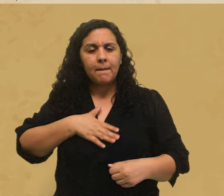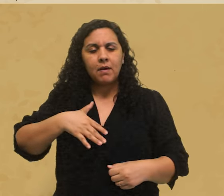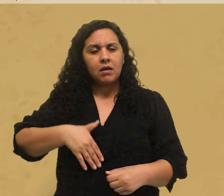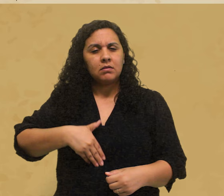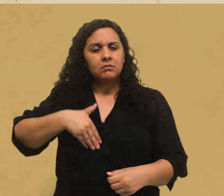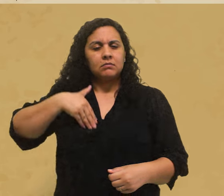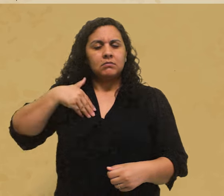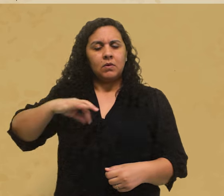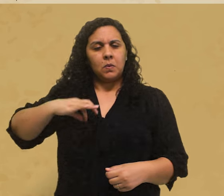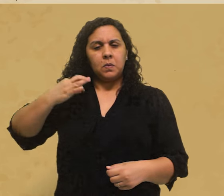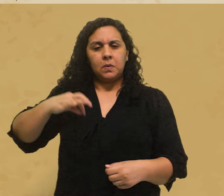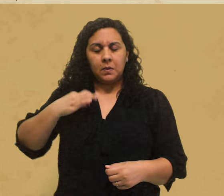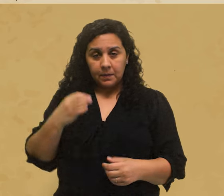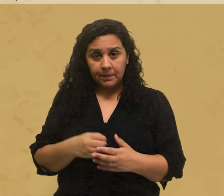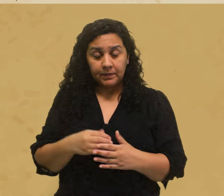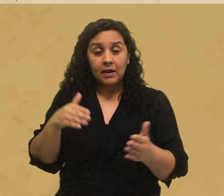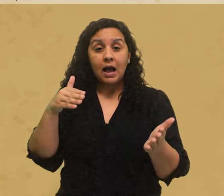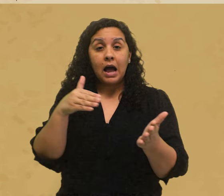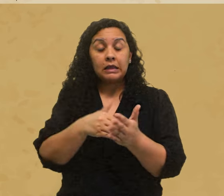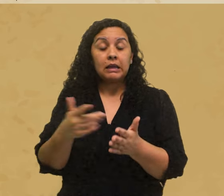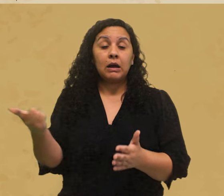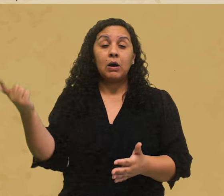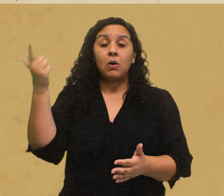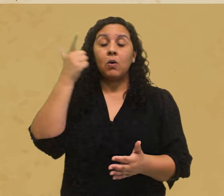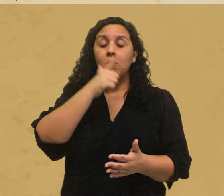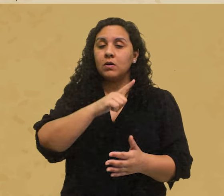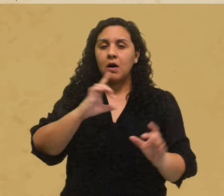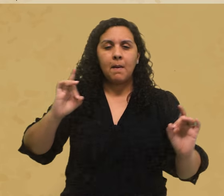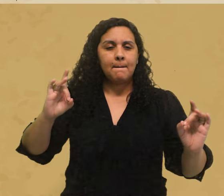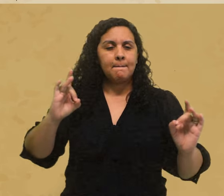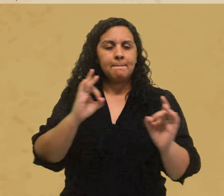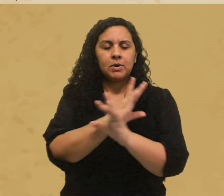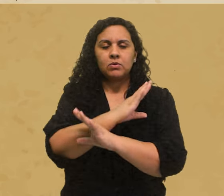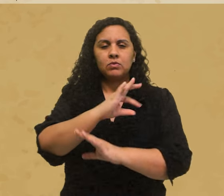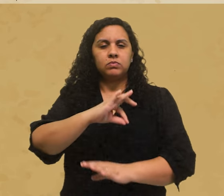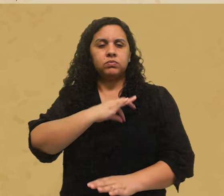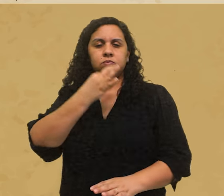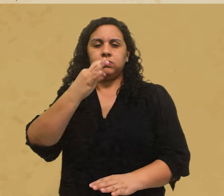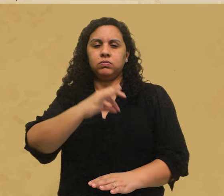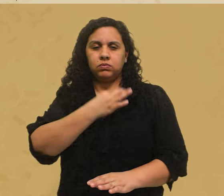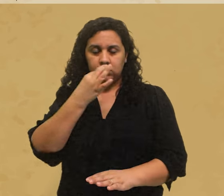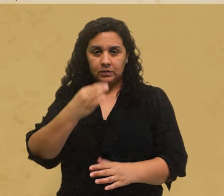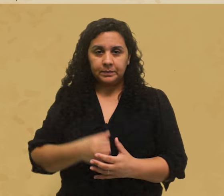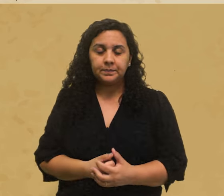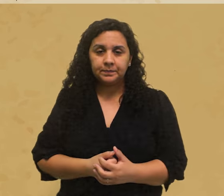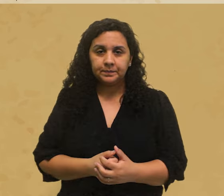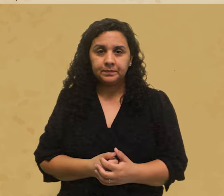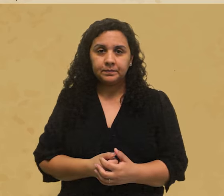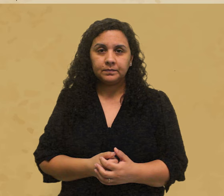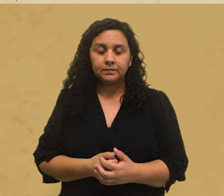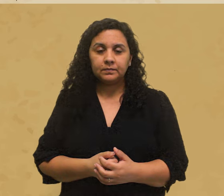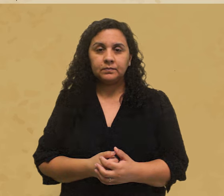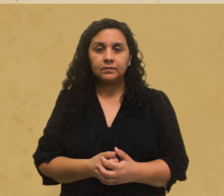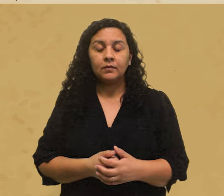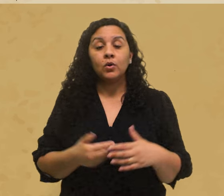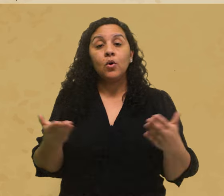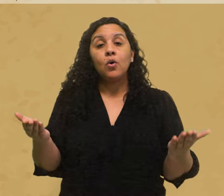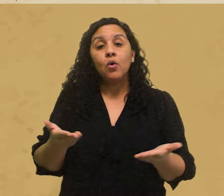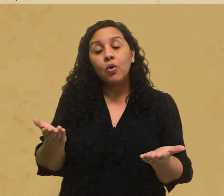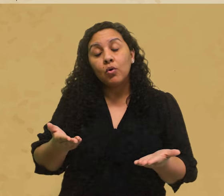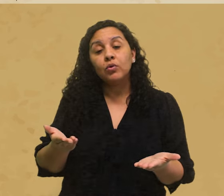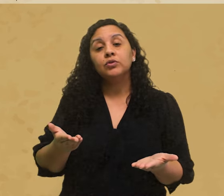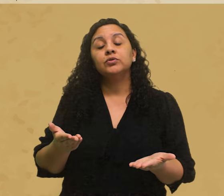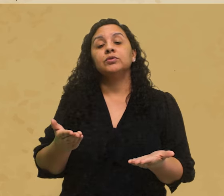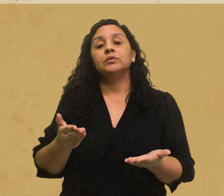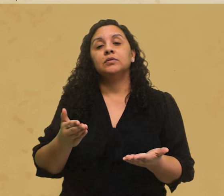com prazer sexual, até atingir plena satisfação mediante esses atos.